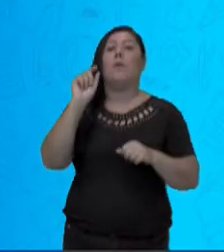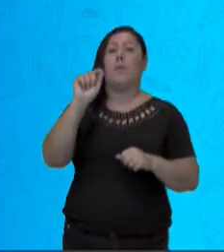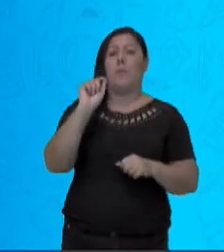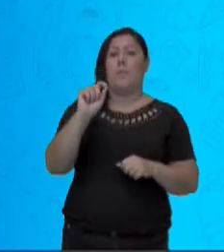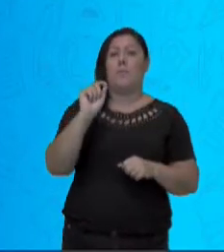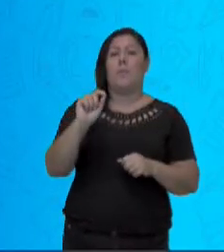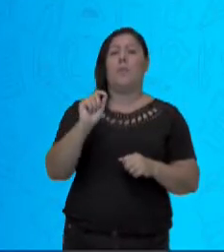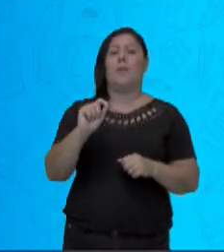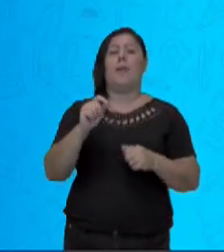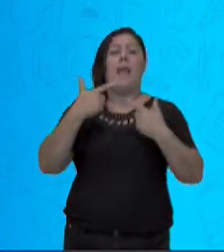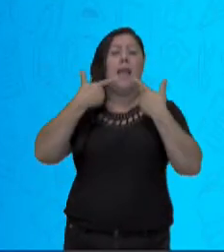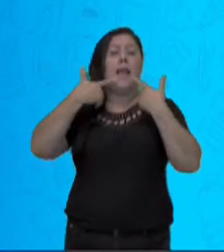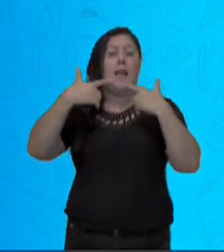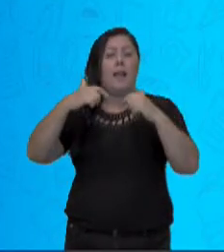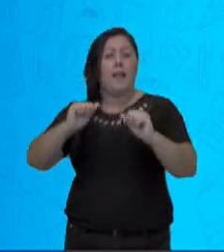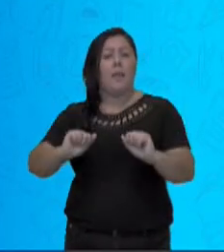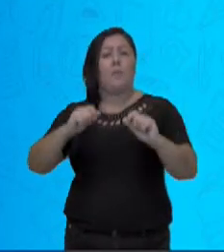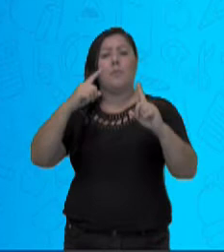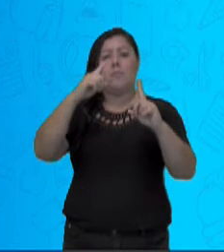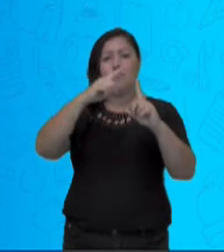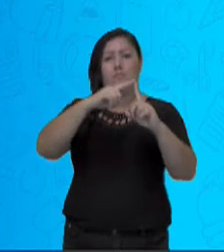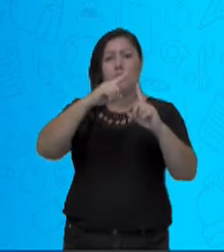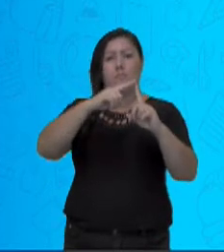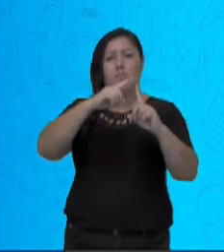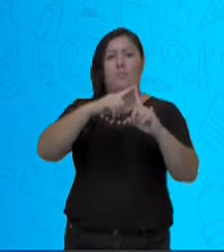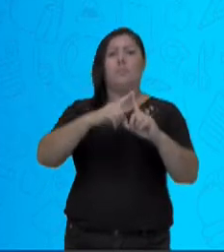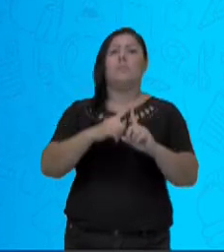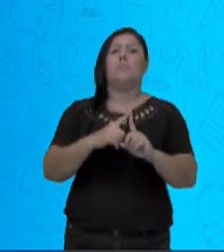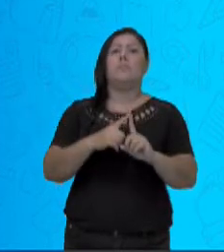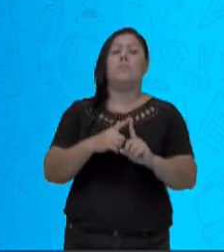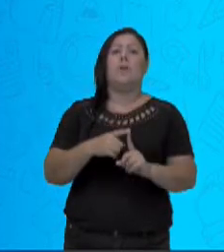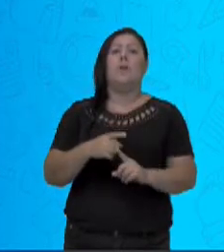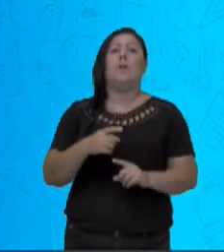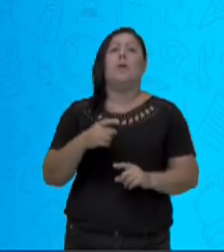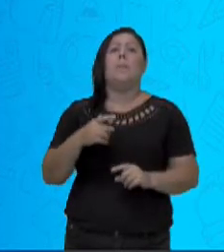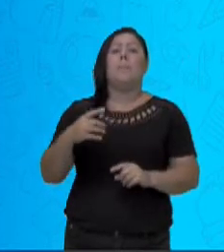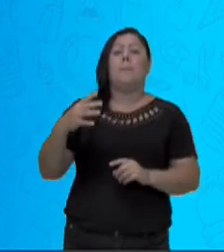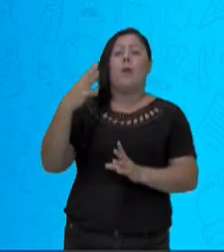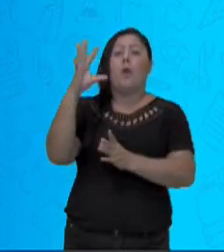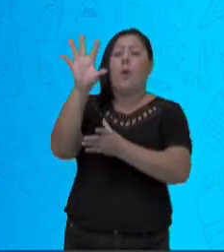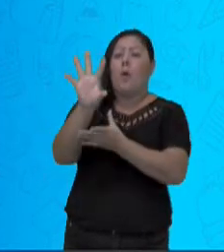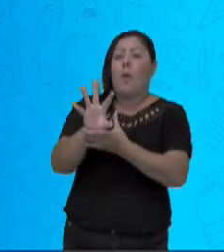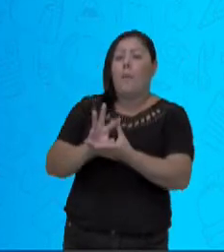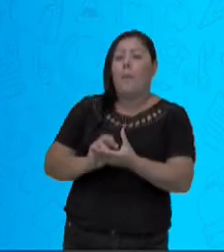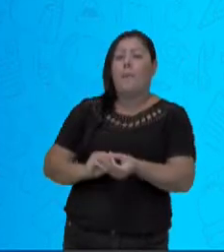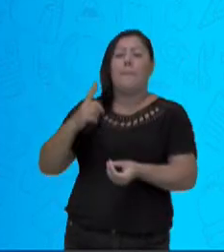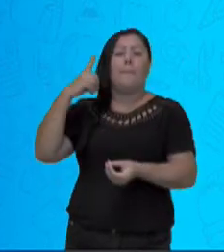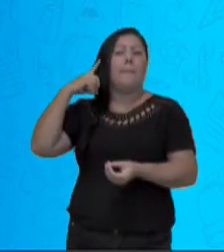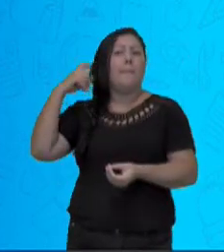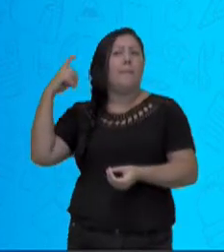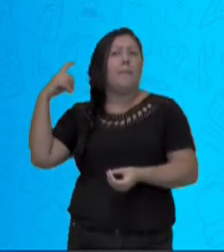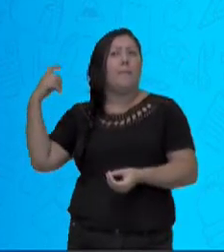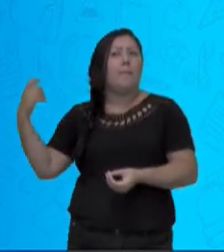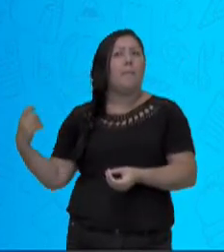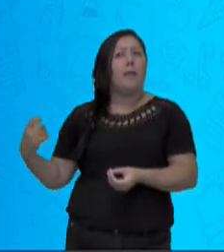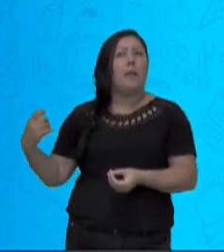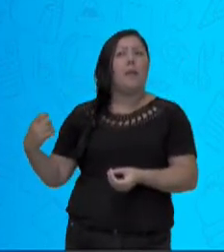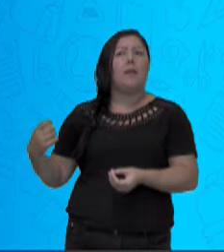como objetivo imitar o barulho de um som quando